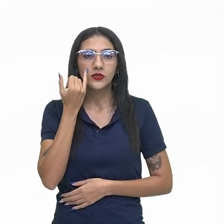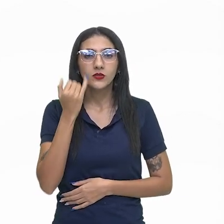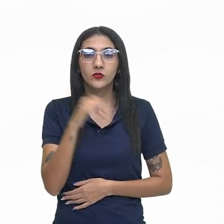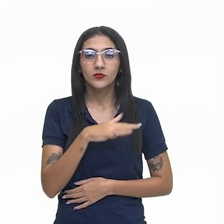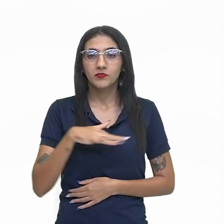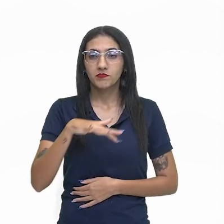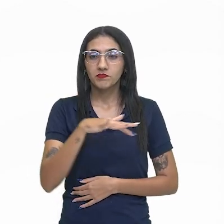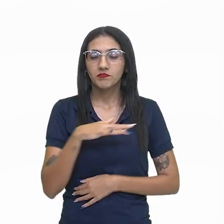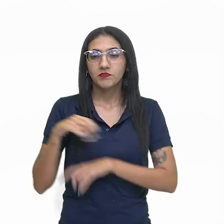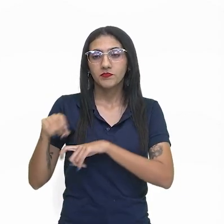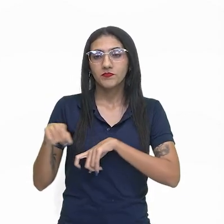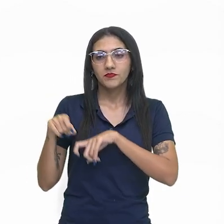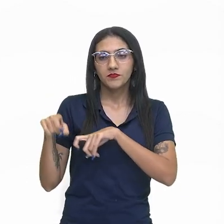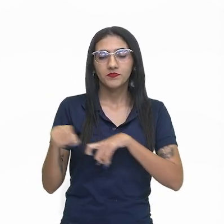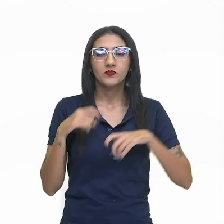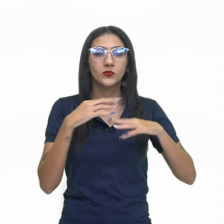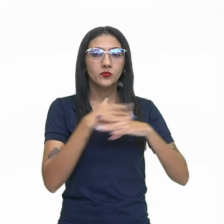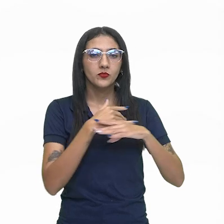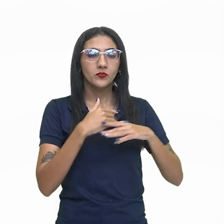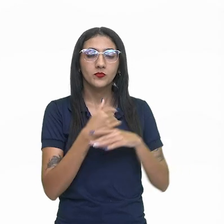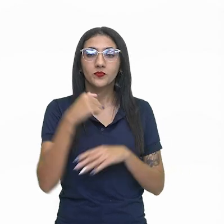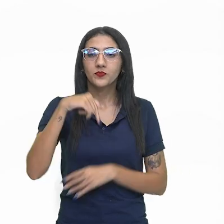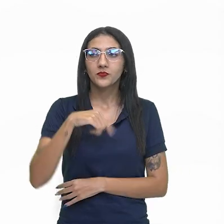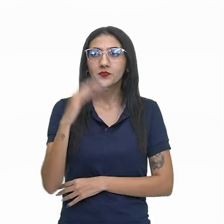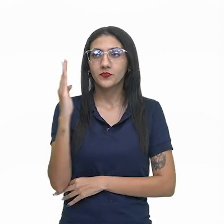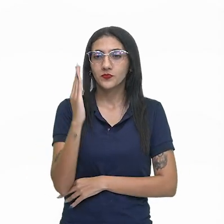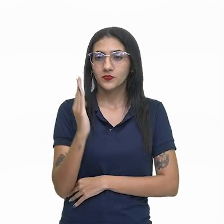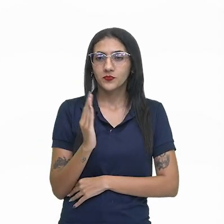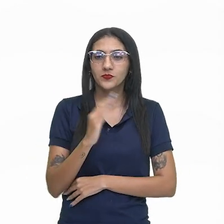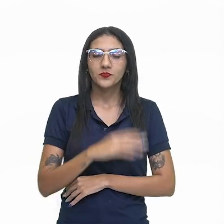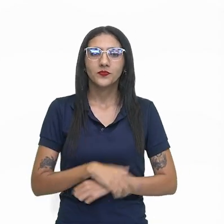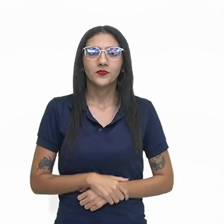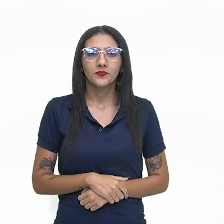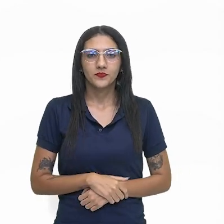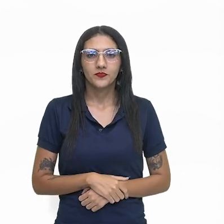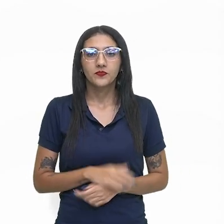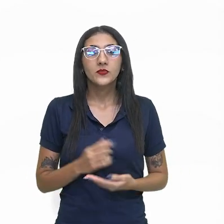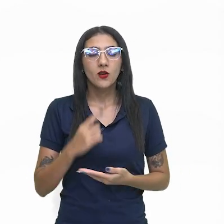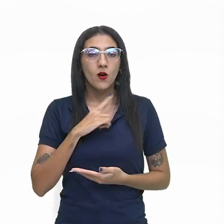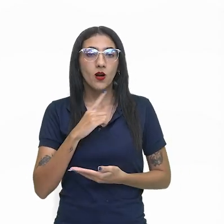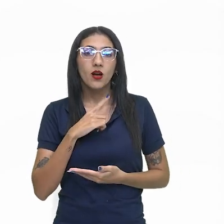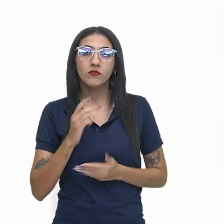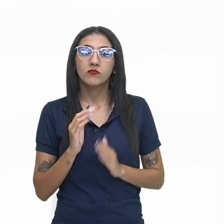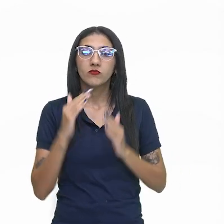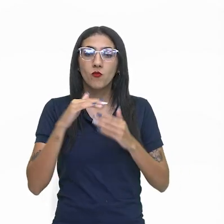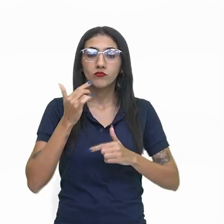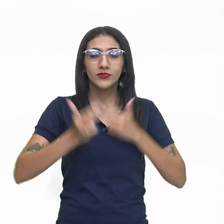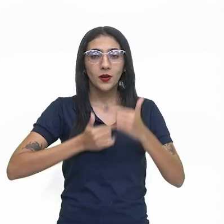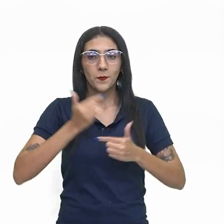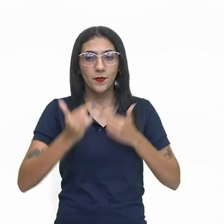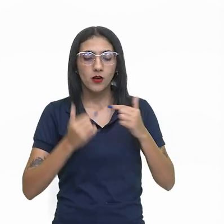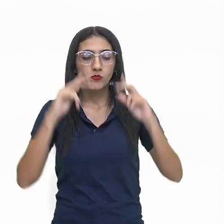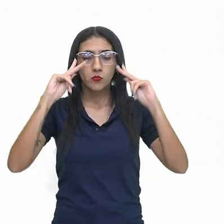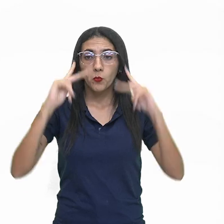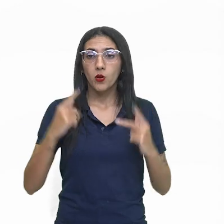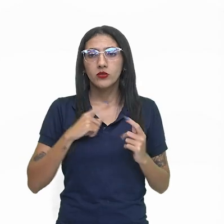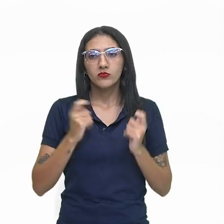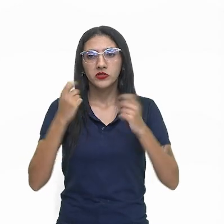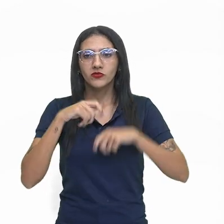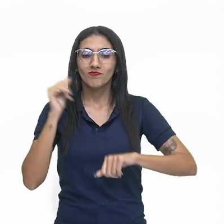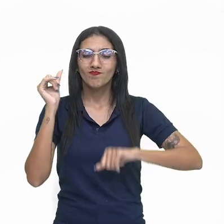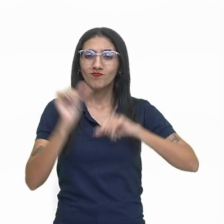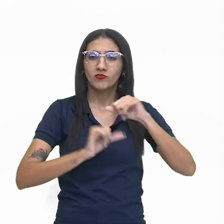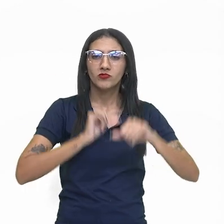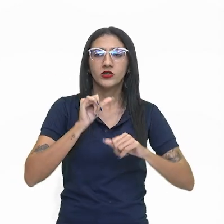espaço rural e urbano no território brasileiro. Então, como a gente sabe, é através do trabalho que o homem ele vai modificando a paisagem,